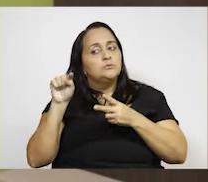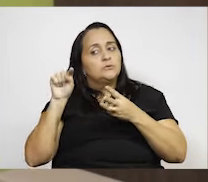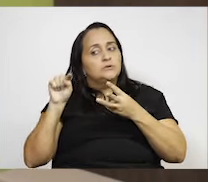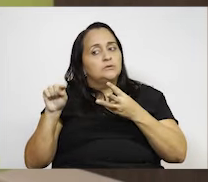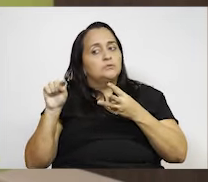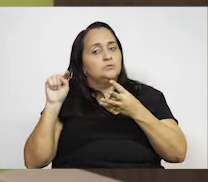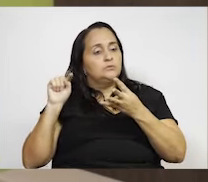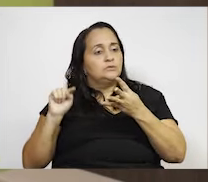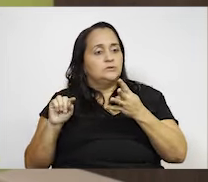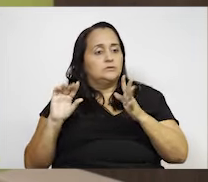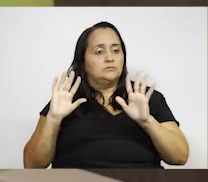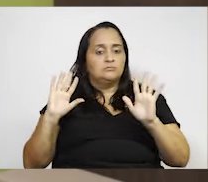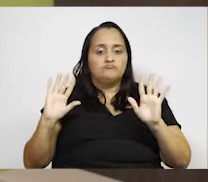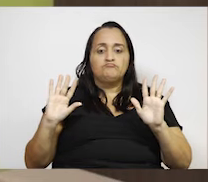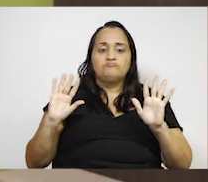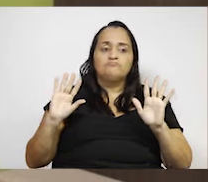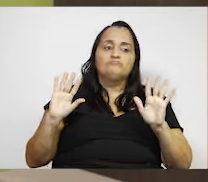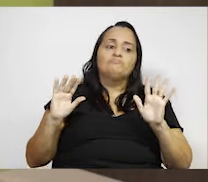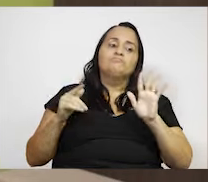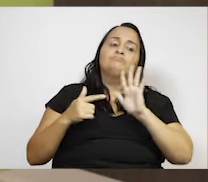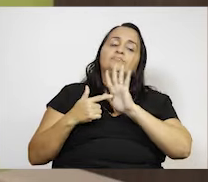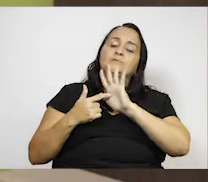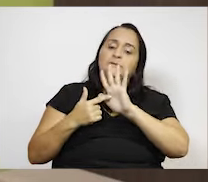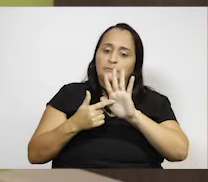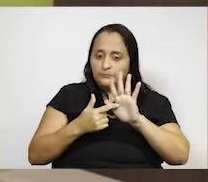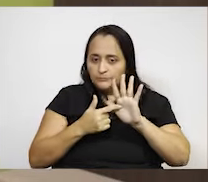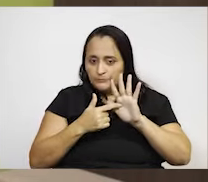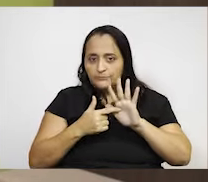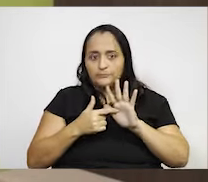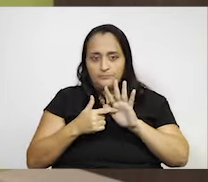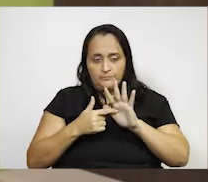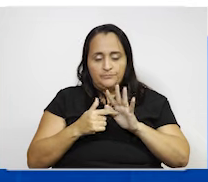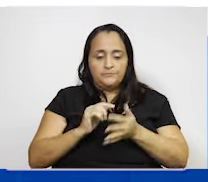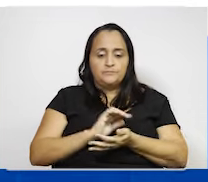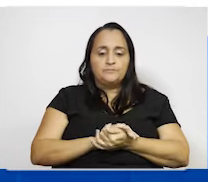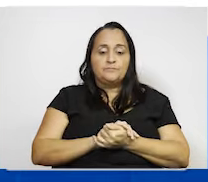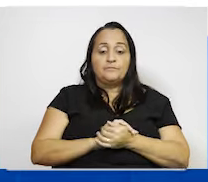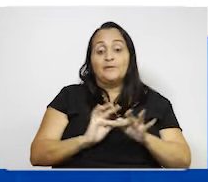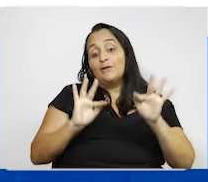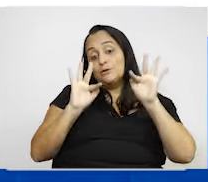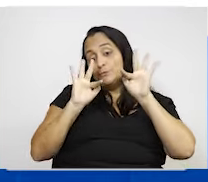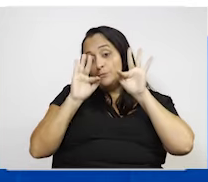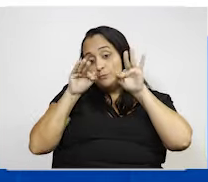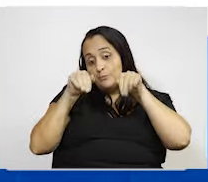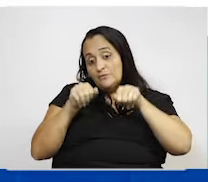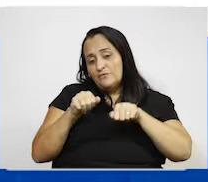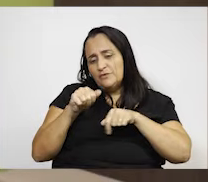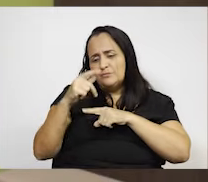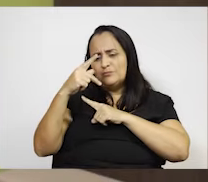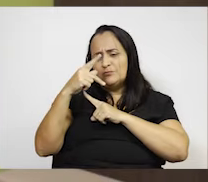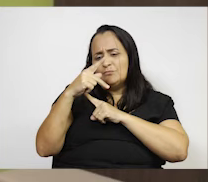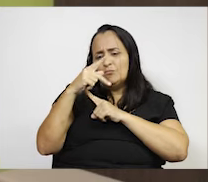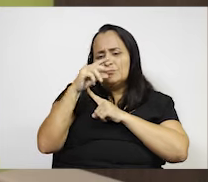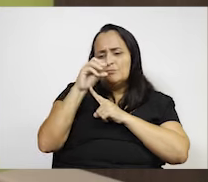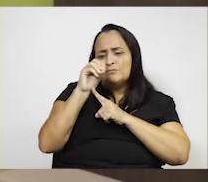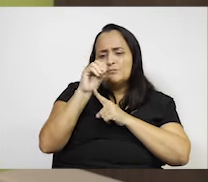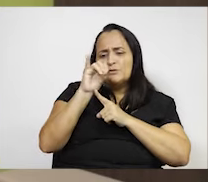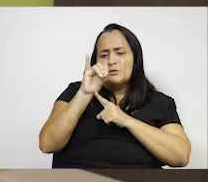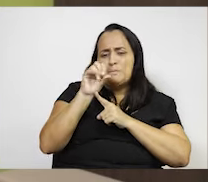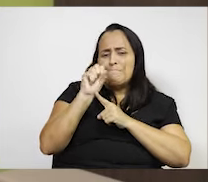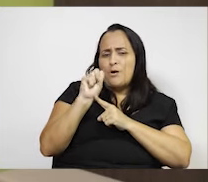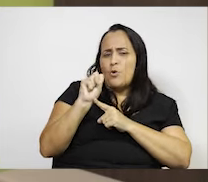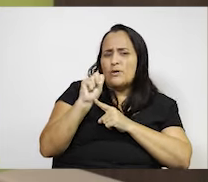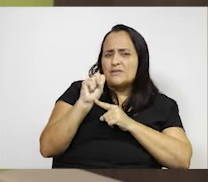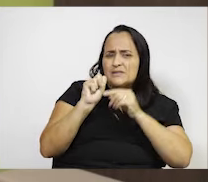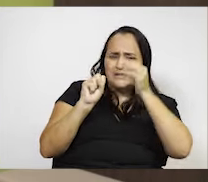isso. Então, a gente vai trazendo mais elementos para a nossa discussão. E por fim, pois. Pois é o mais comum,